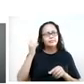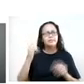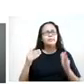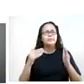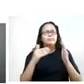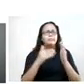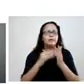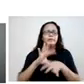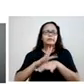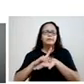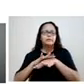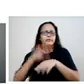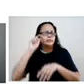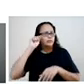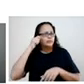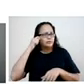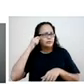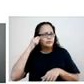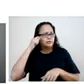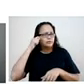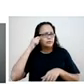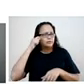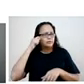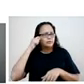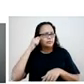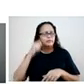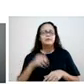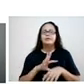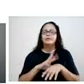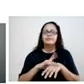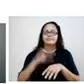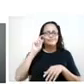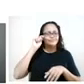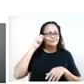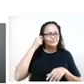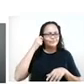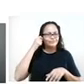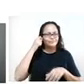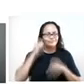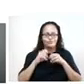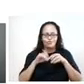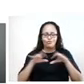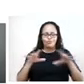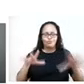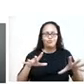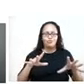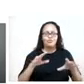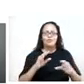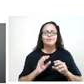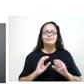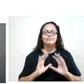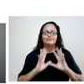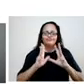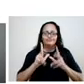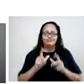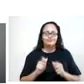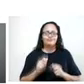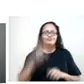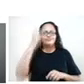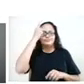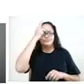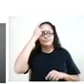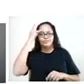imagem permite concluir que a peste negra não poupou nenhum grupo social, alcançando pessoas poderosas,